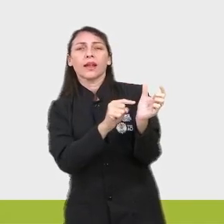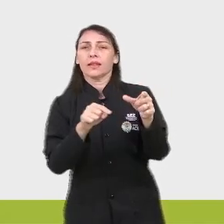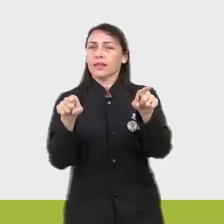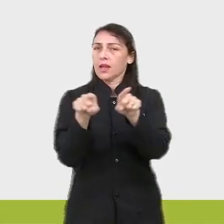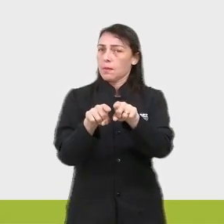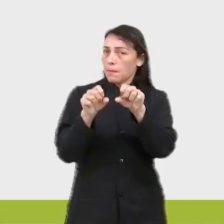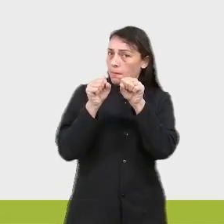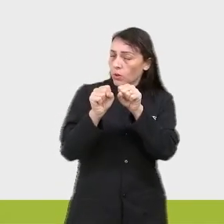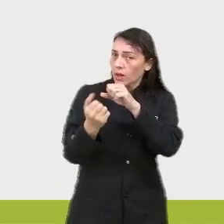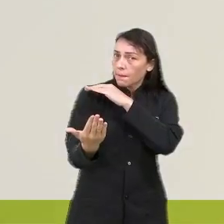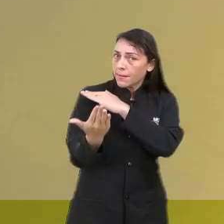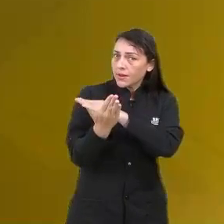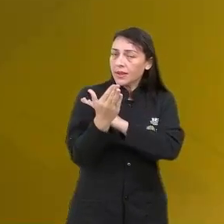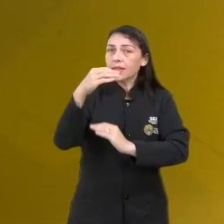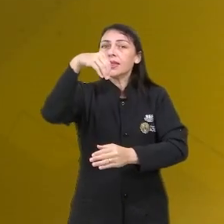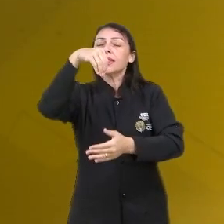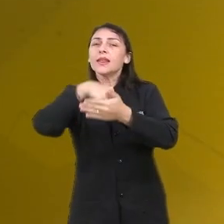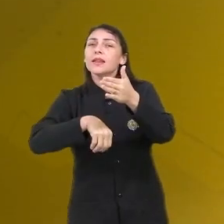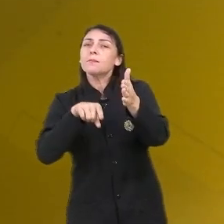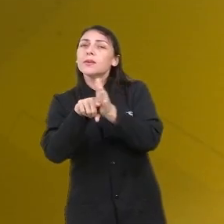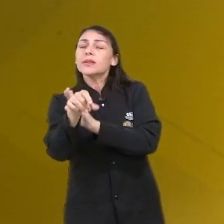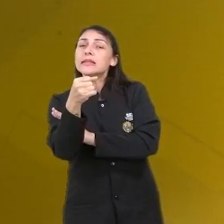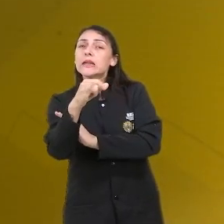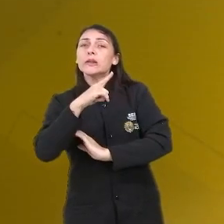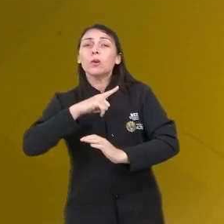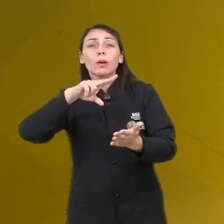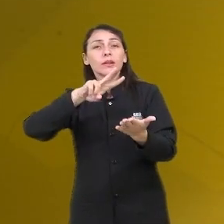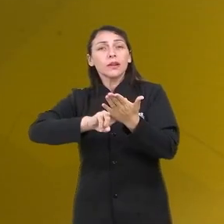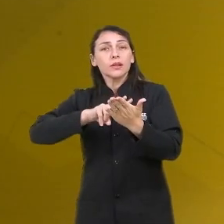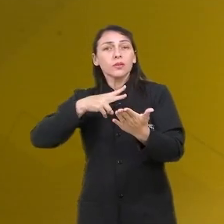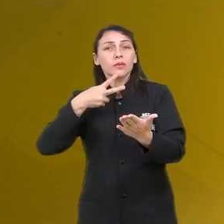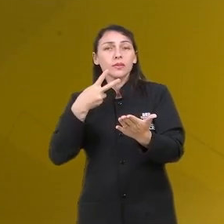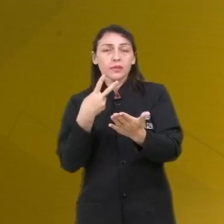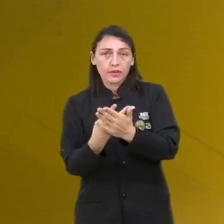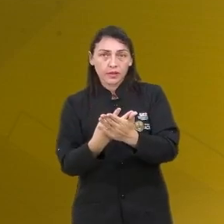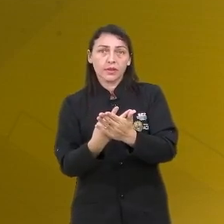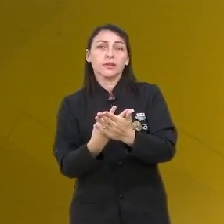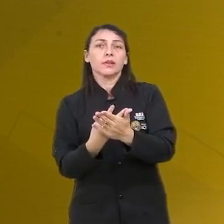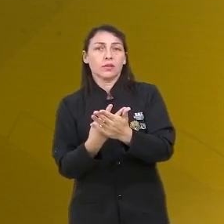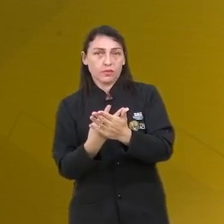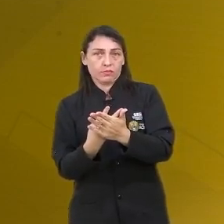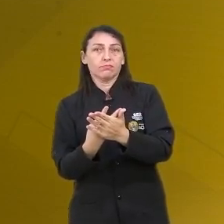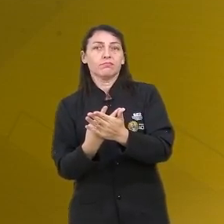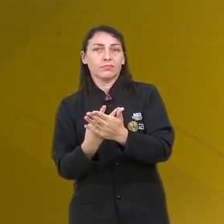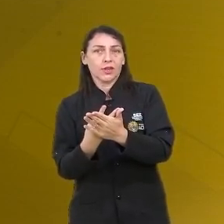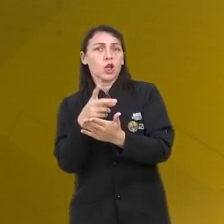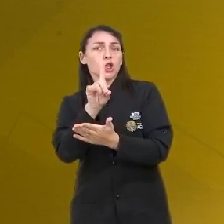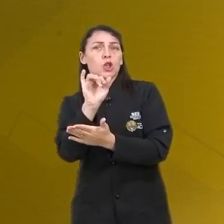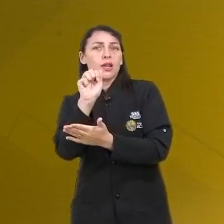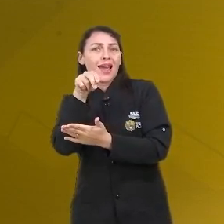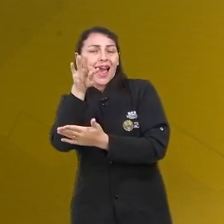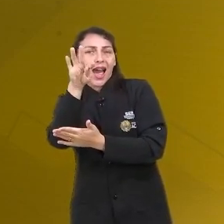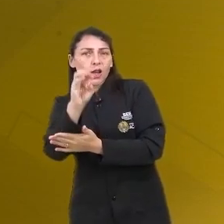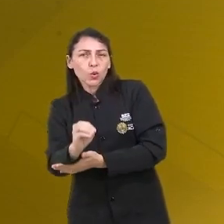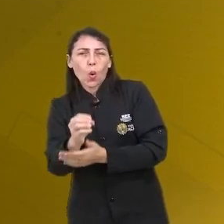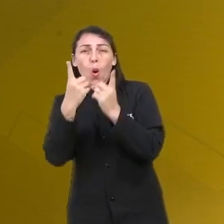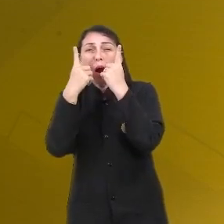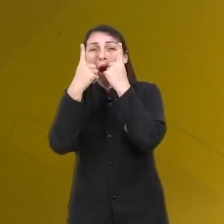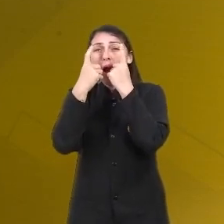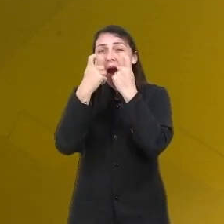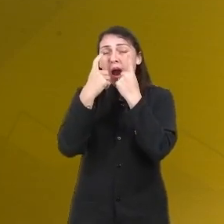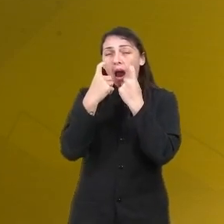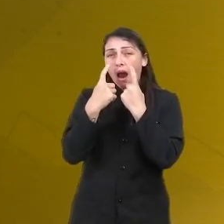Também poderia me ajudar dentro dessa questão se eu tenho uma tradução literal de llanto. O llanto seria o choro,